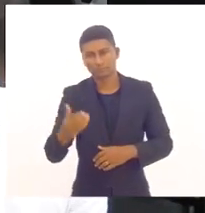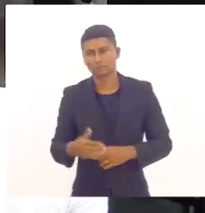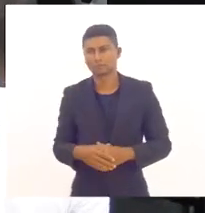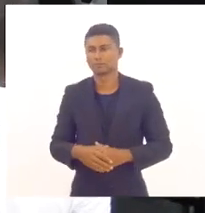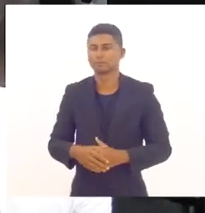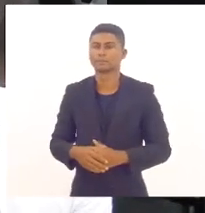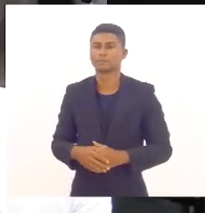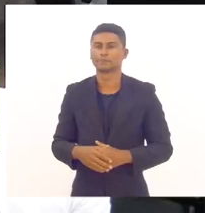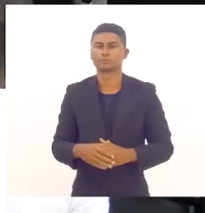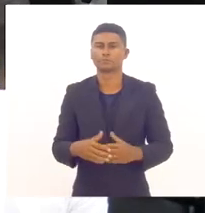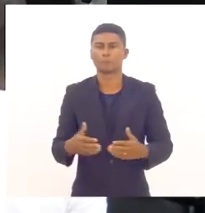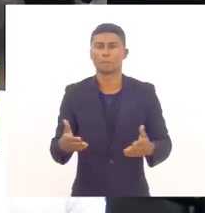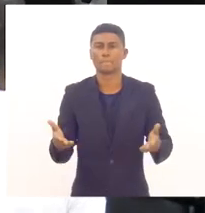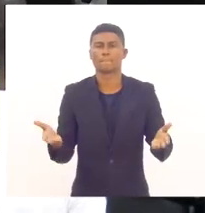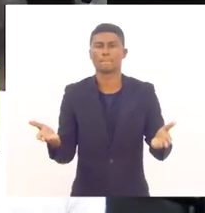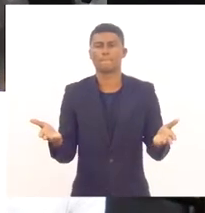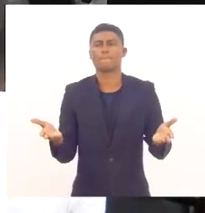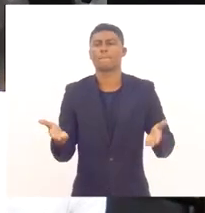ouvir, então,